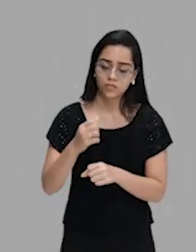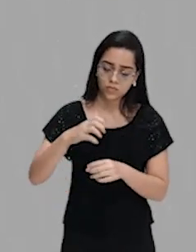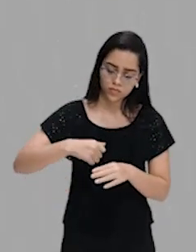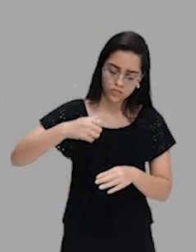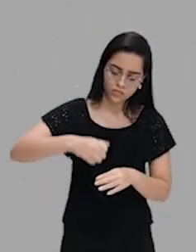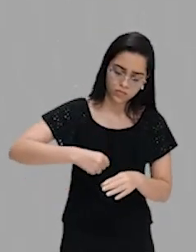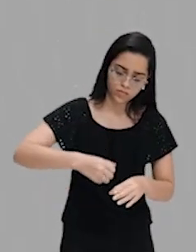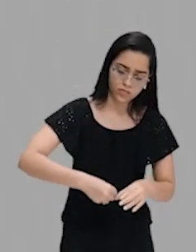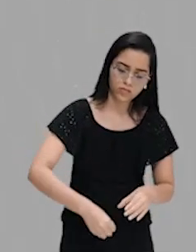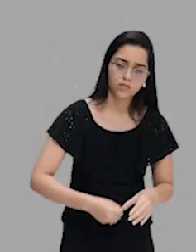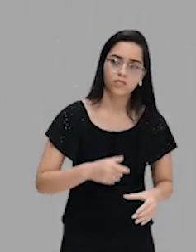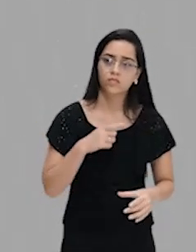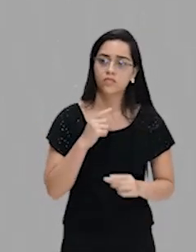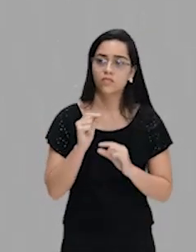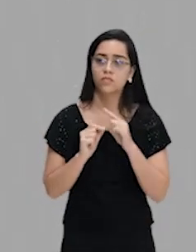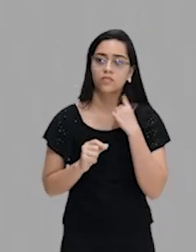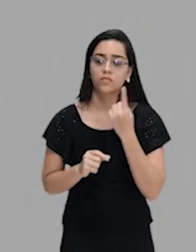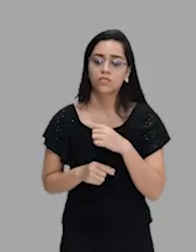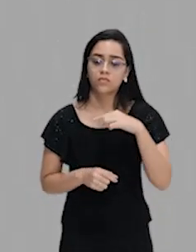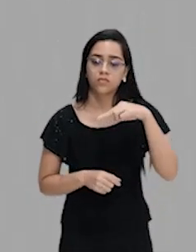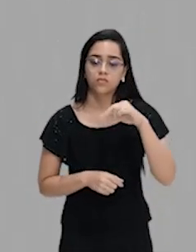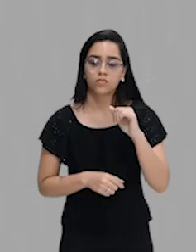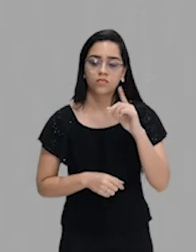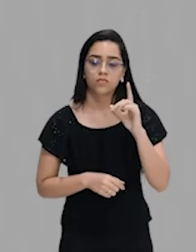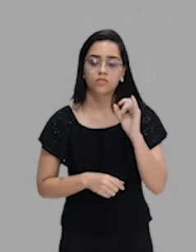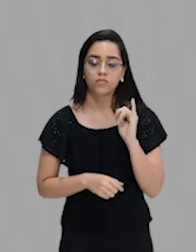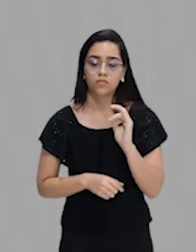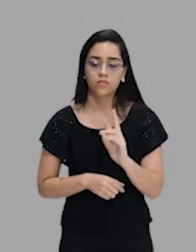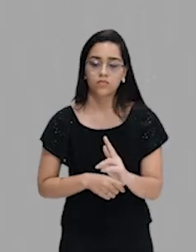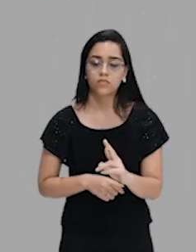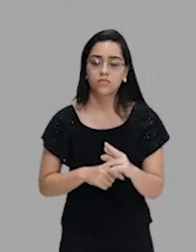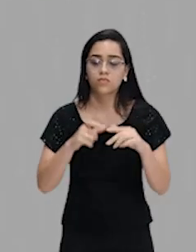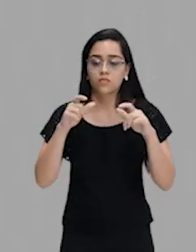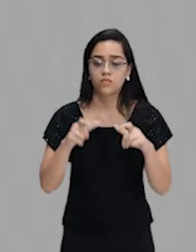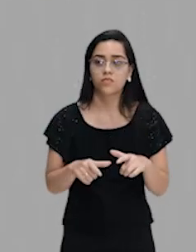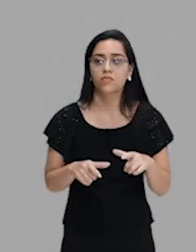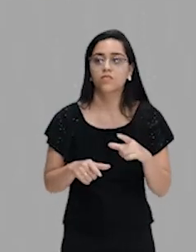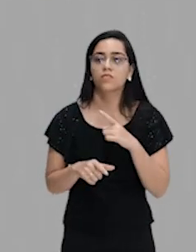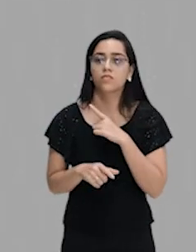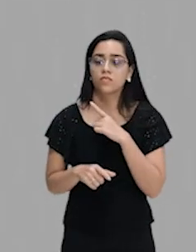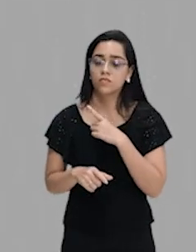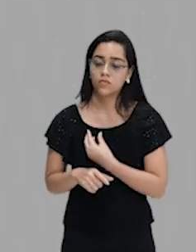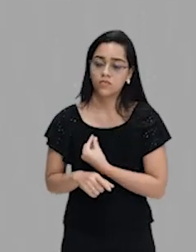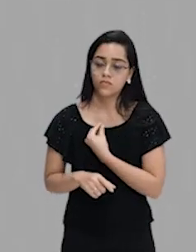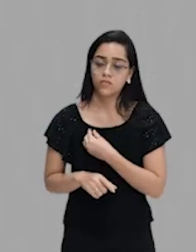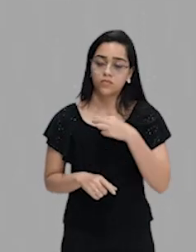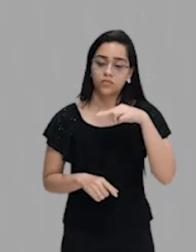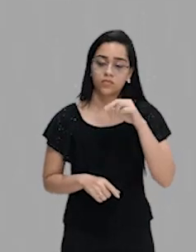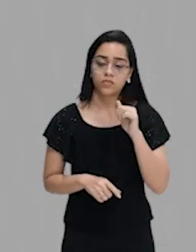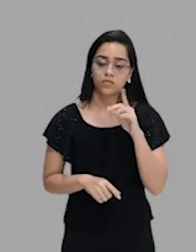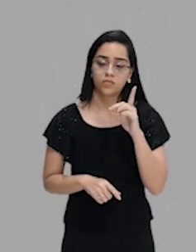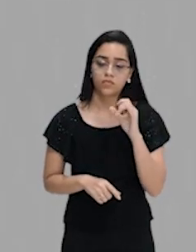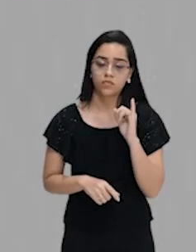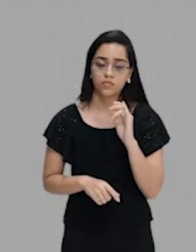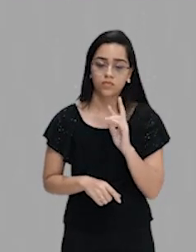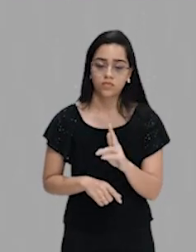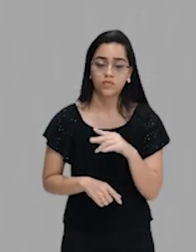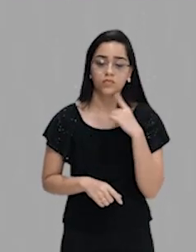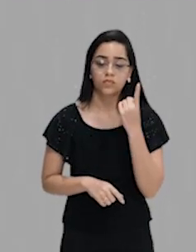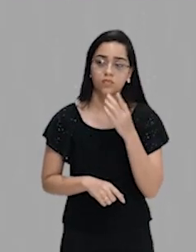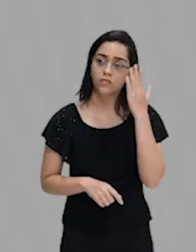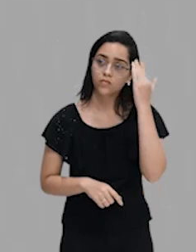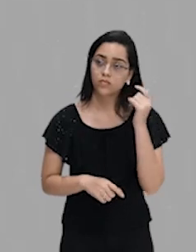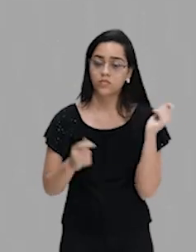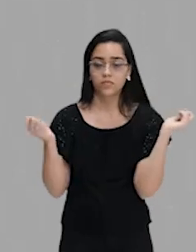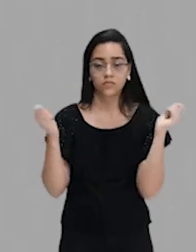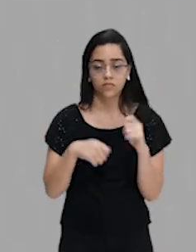então o Japão seria o nosso nadir, certo? O local em que o Japão está seria o nosso nadir, certo? Nós sabemos